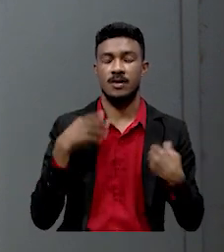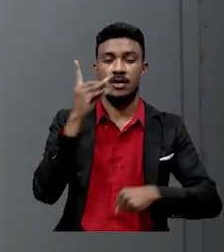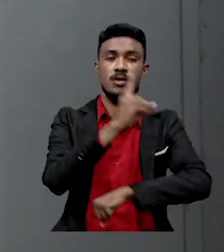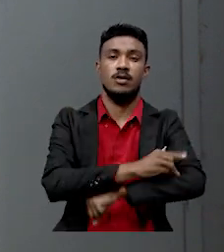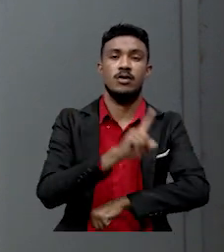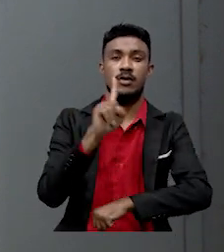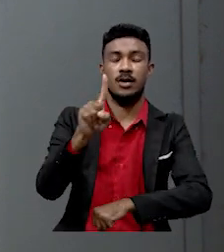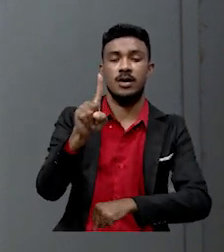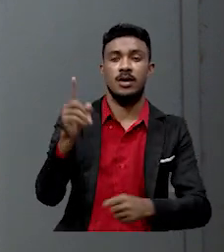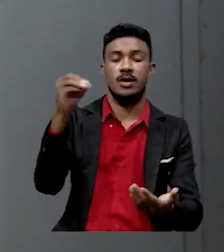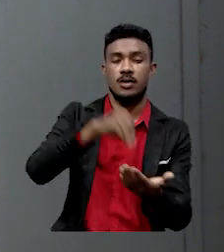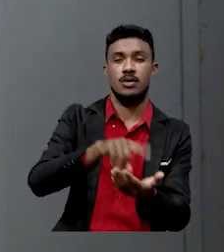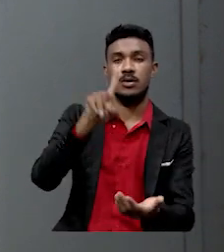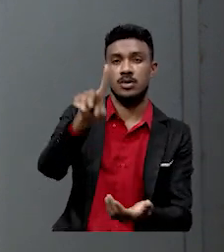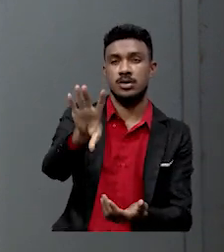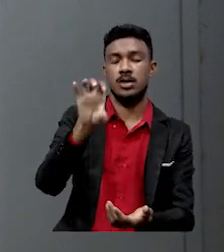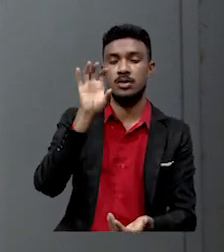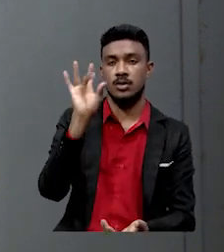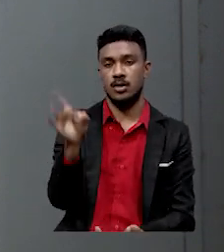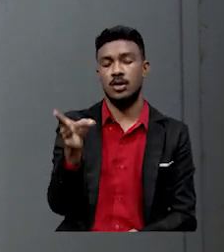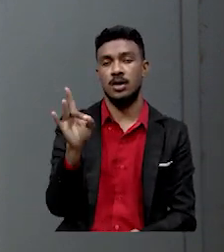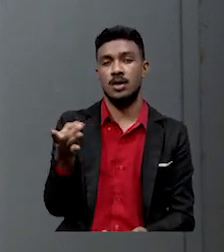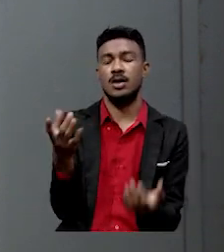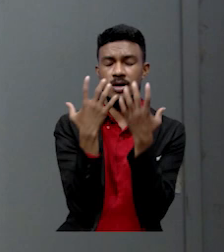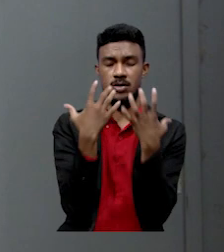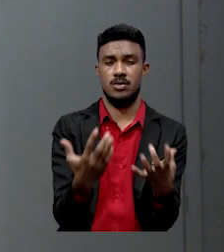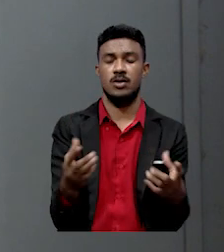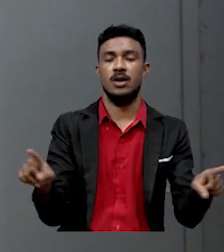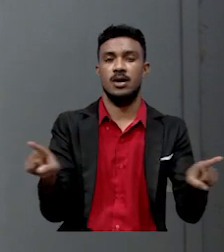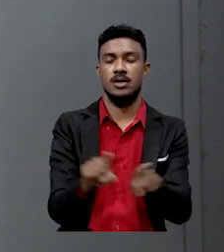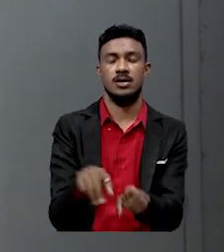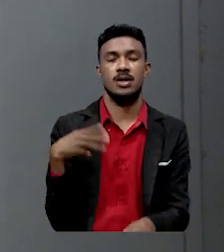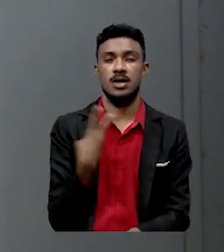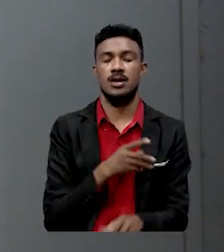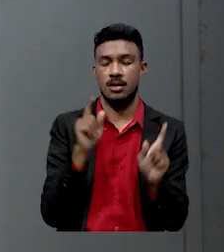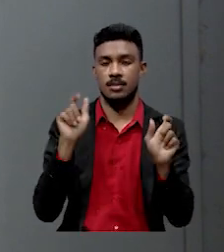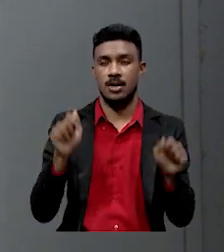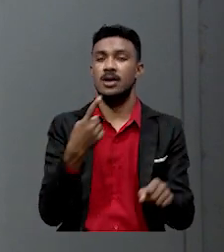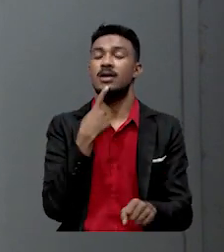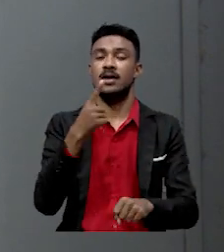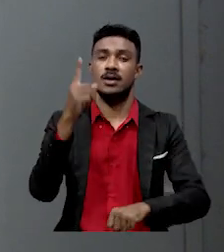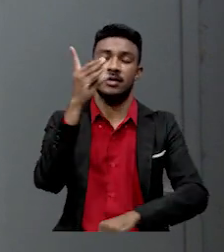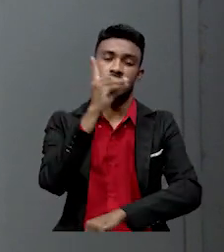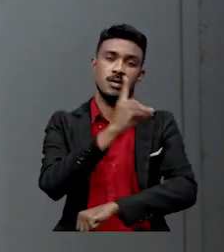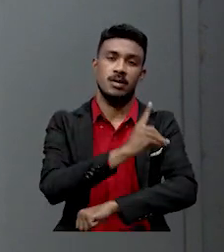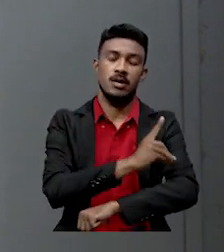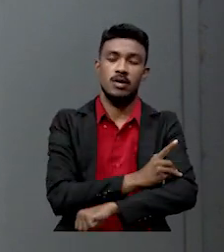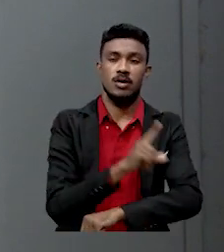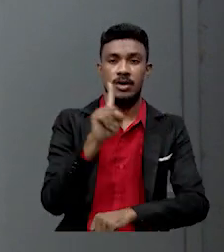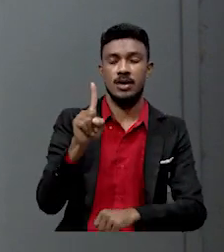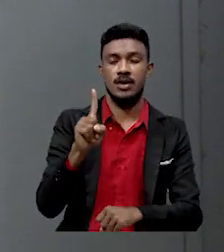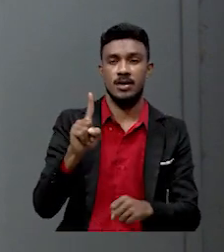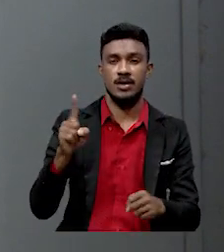atinzi sentu 80 tonelada si jahane sana ita bele deng kata kloro nida ho ekipomis modero ne. Nia bele